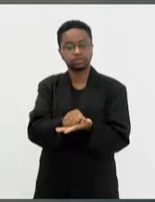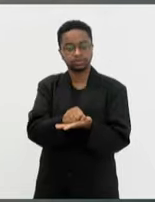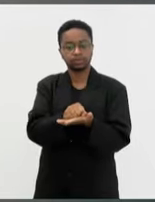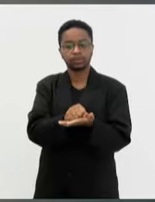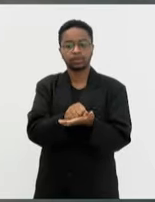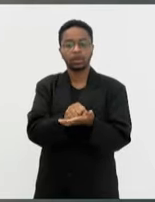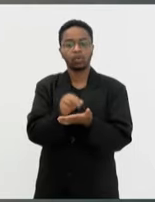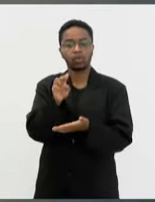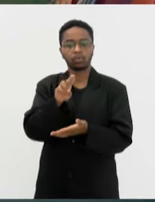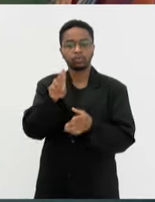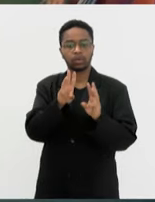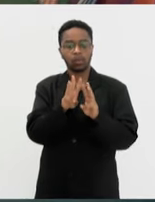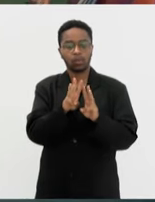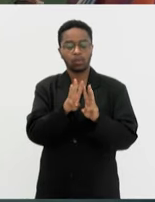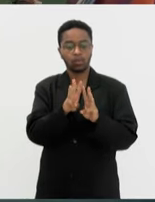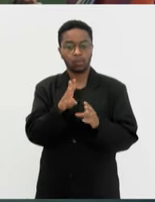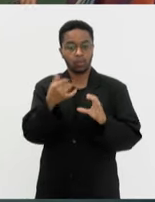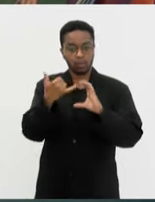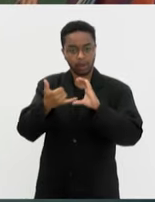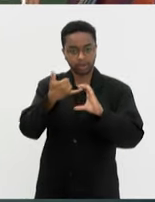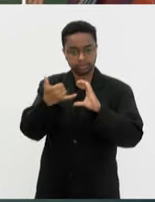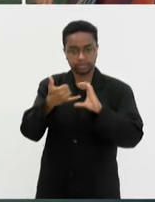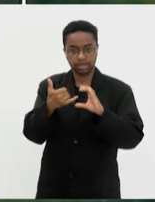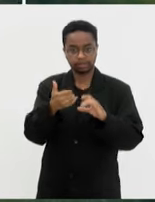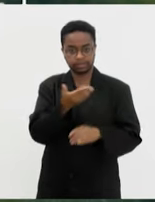ser feitas pelo WhatsApp código